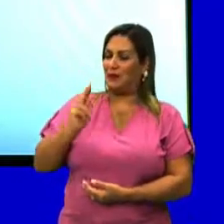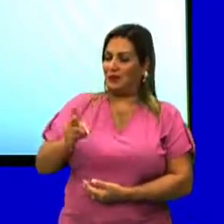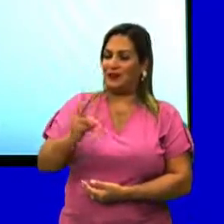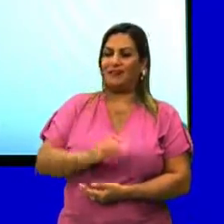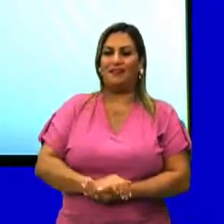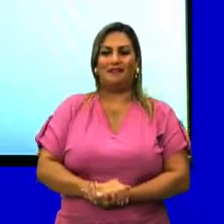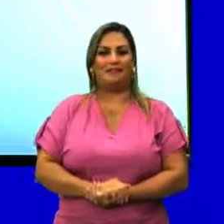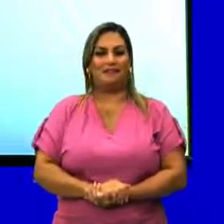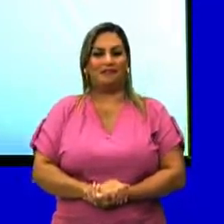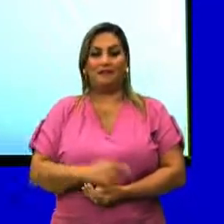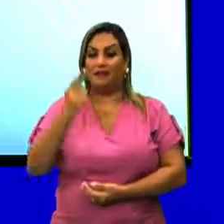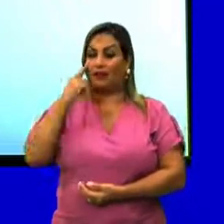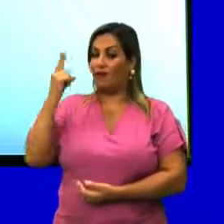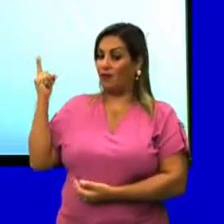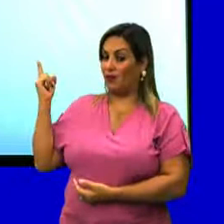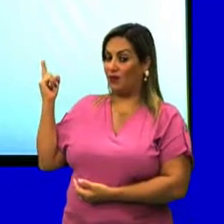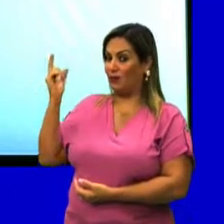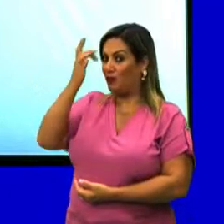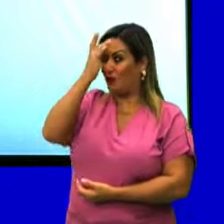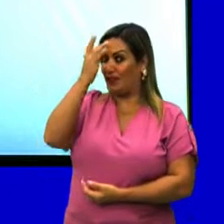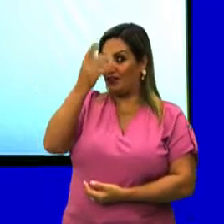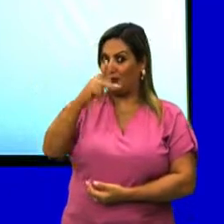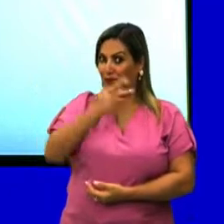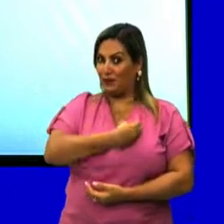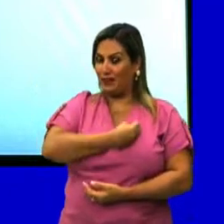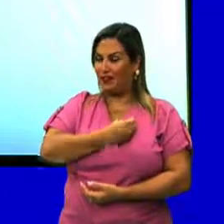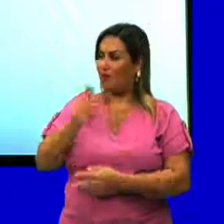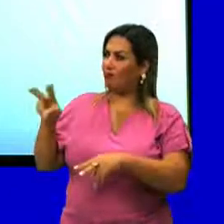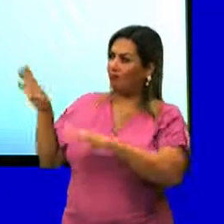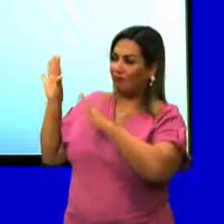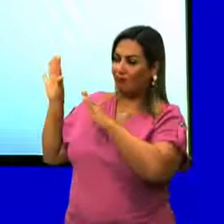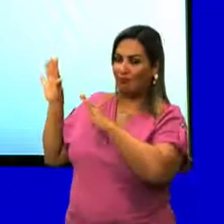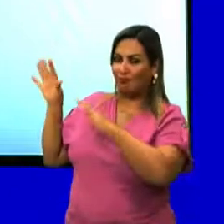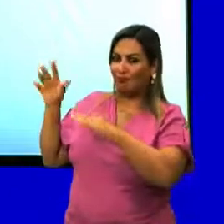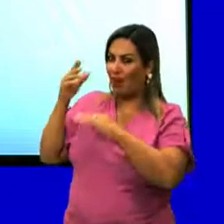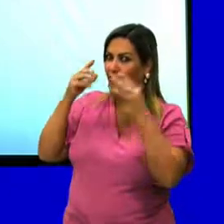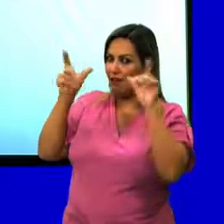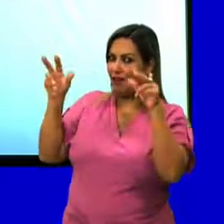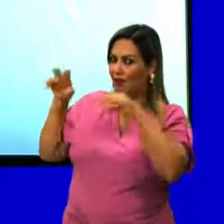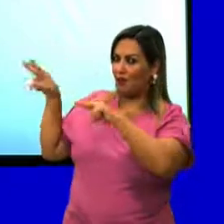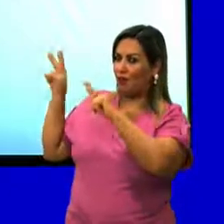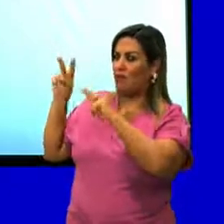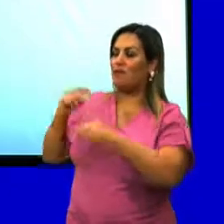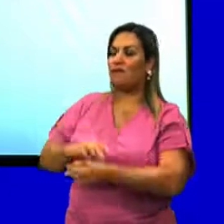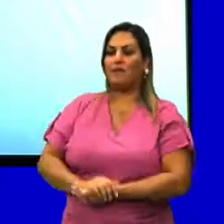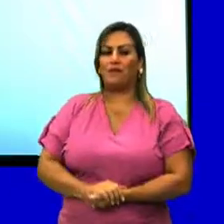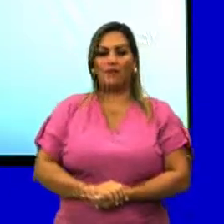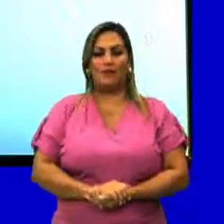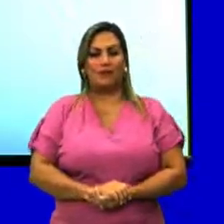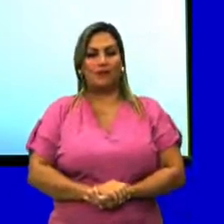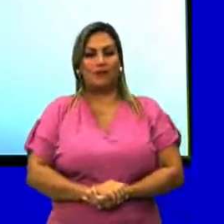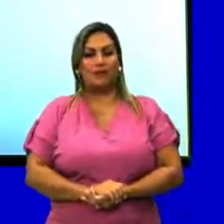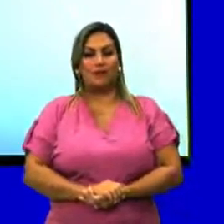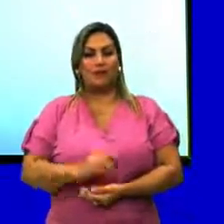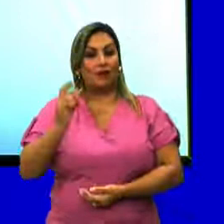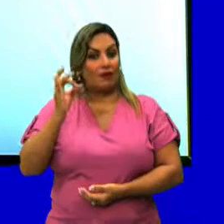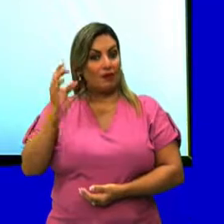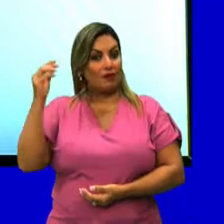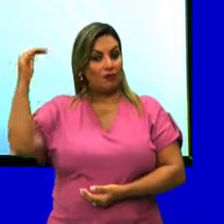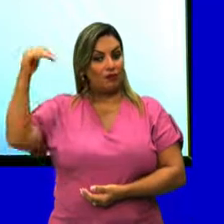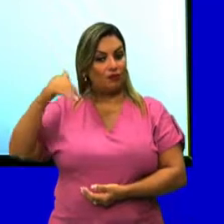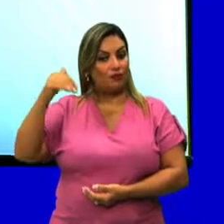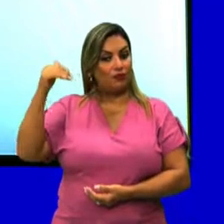boa hein vamos lá ó tá vendo ali ó para facilitar sua vida você precisa atenção aqui ó então aqui ó daqui que vem aqui para